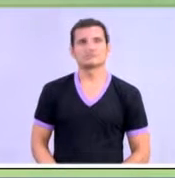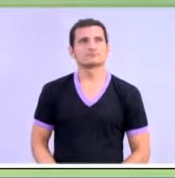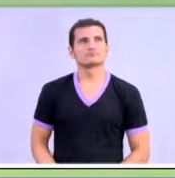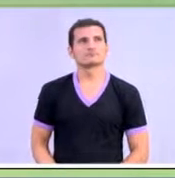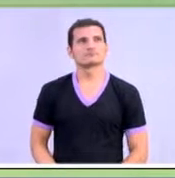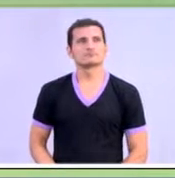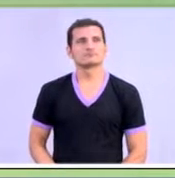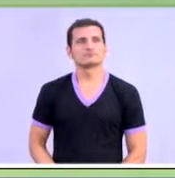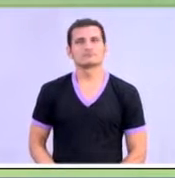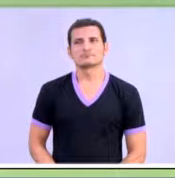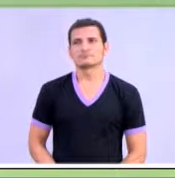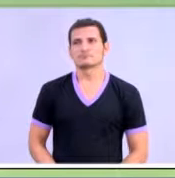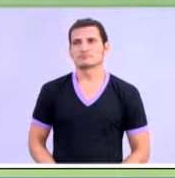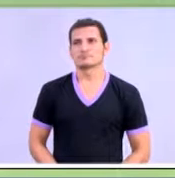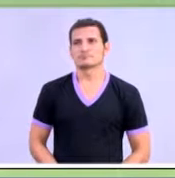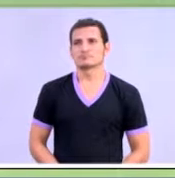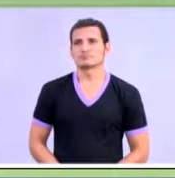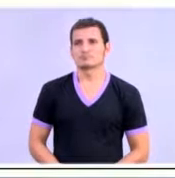agora.